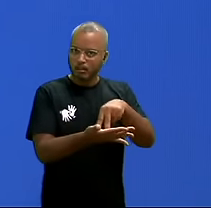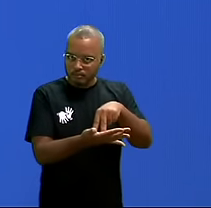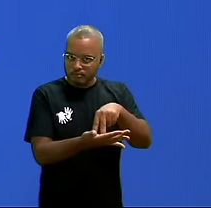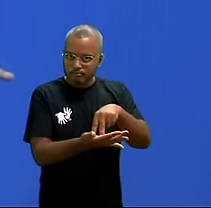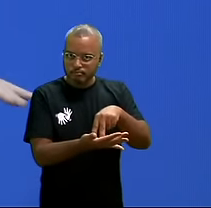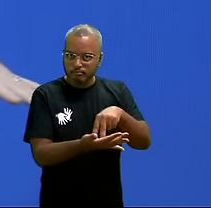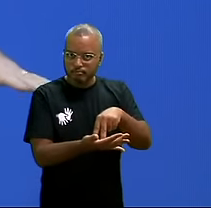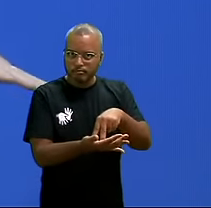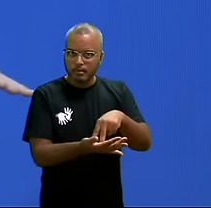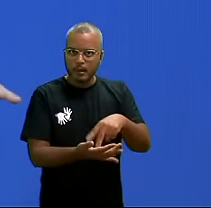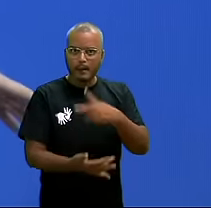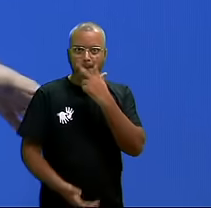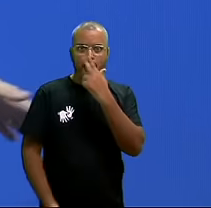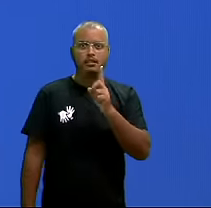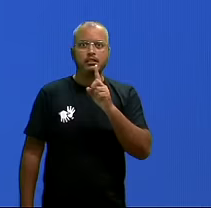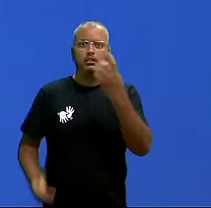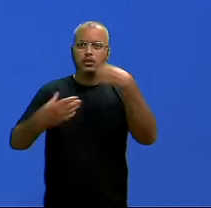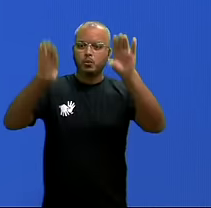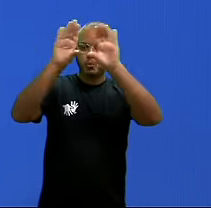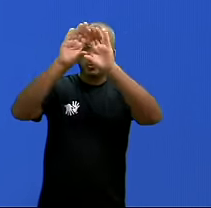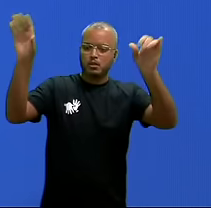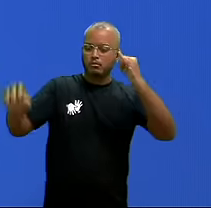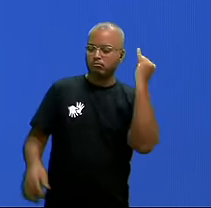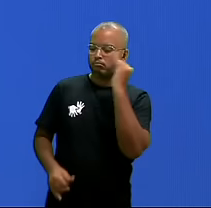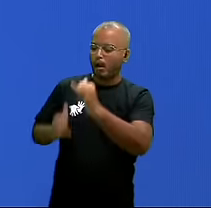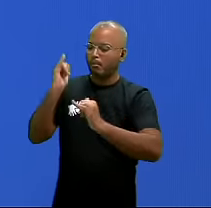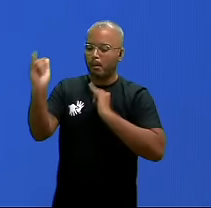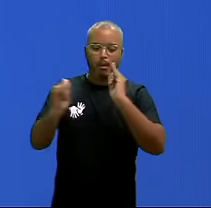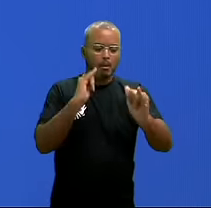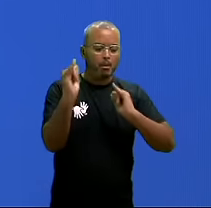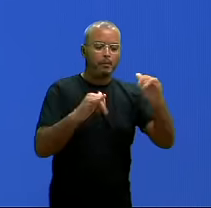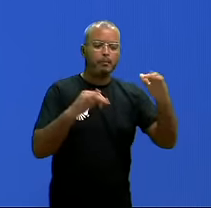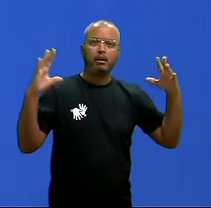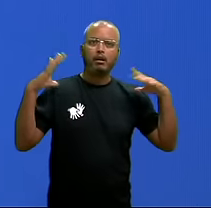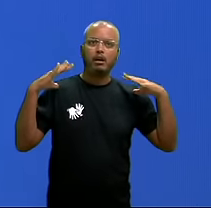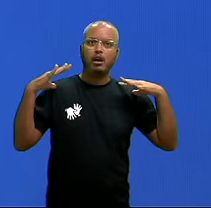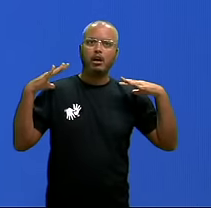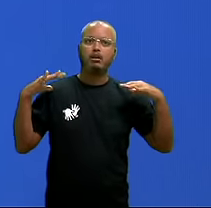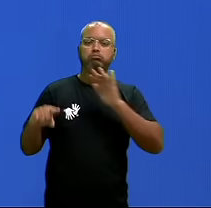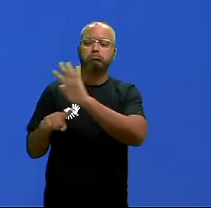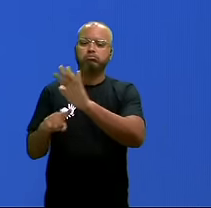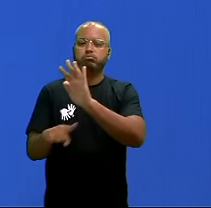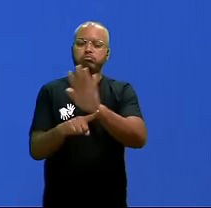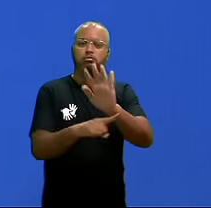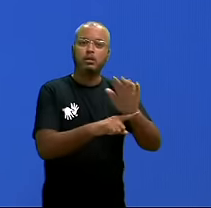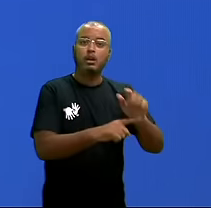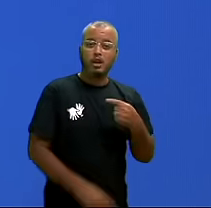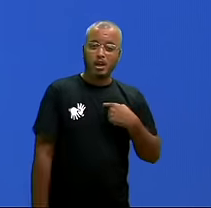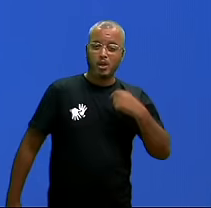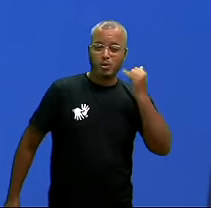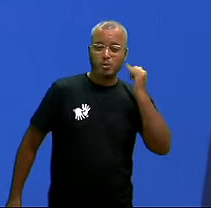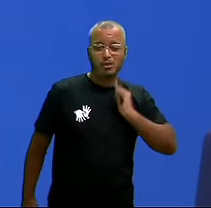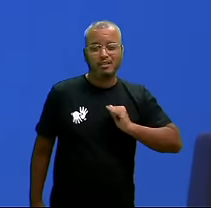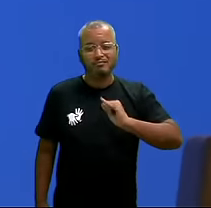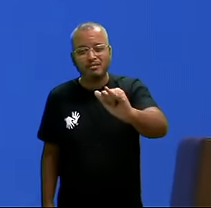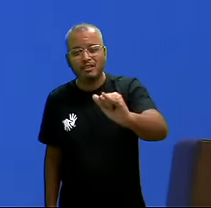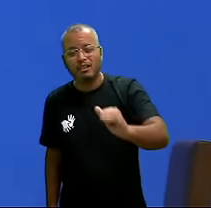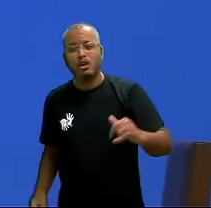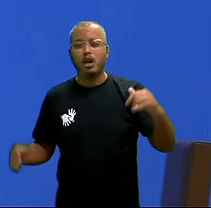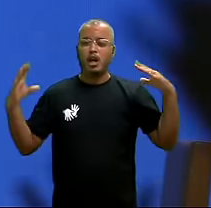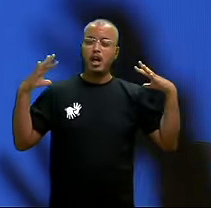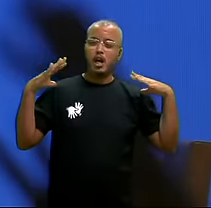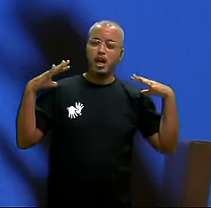parece que vem um comando do céu. Vai, manda anjo. Eu declaro, quando você se levantar essa semana, Deus vai enviar anjo ao teu favor para trabalhar por